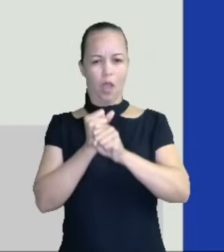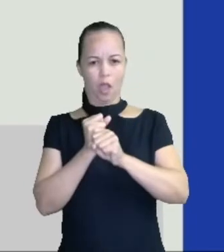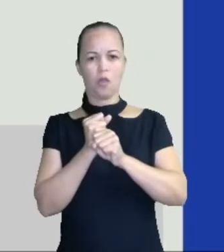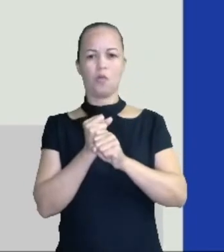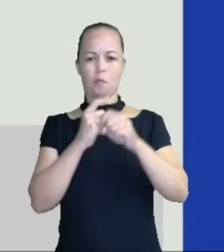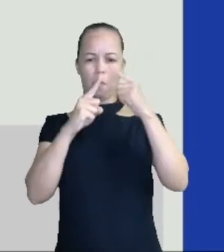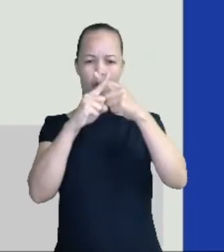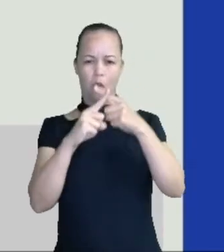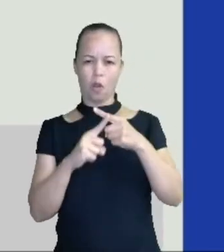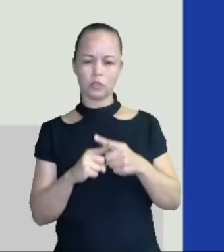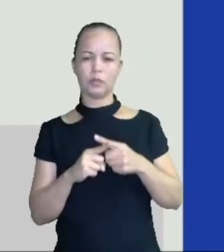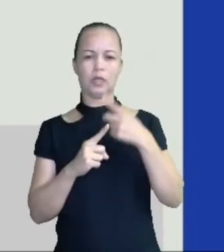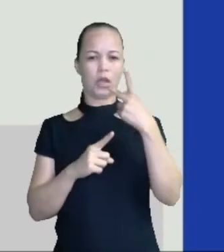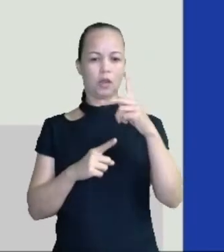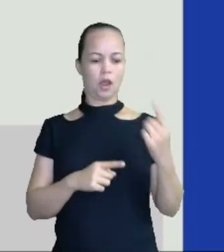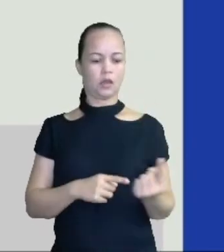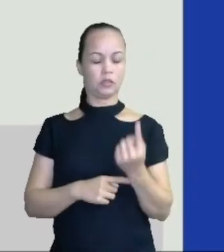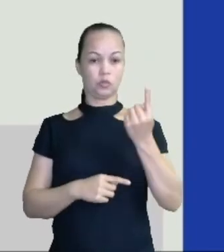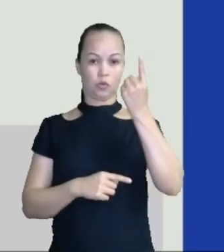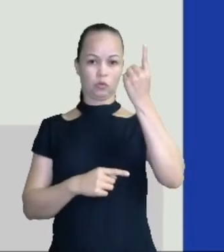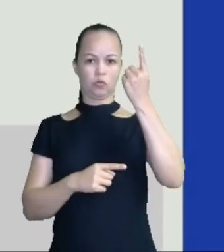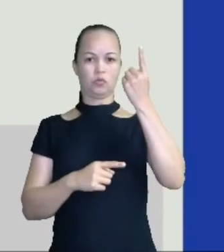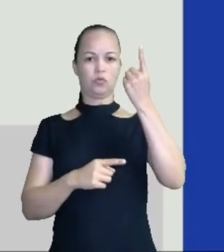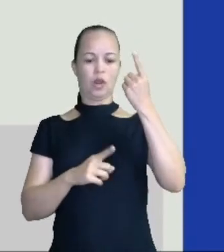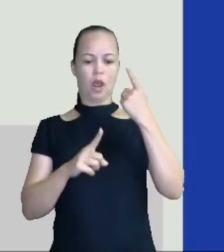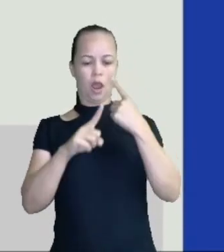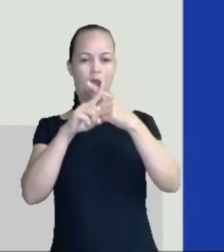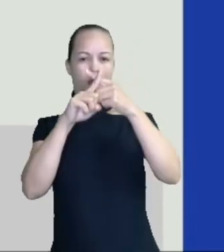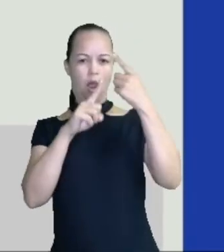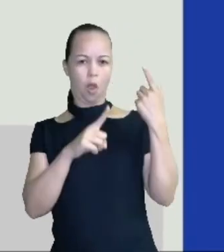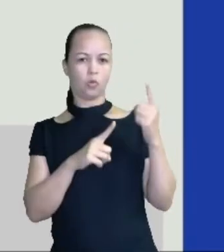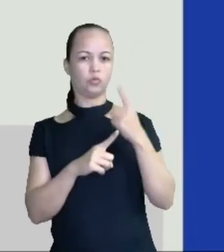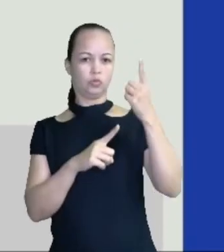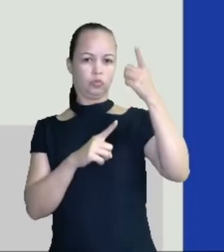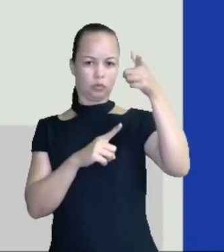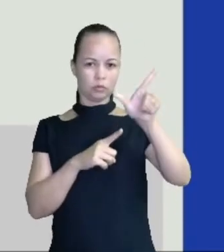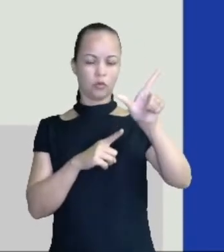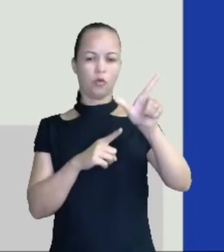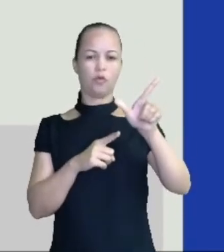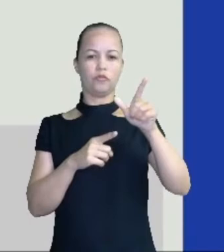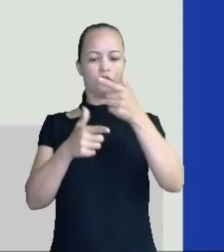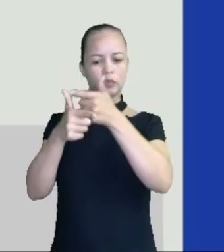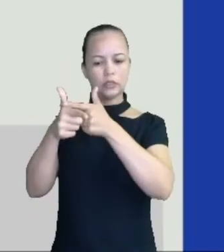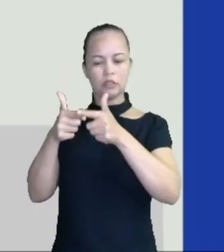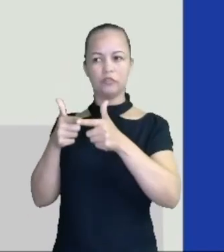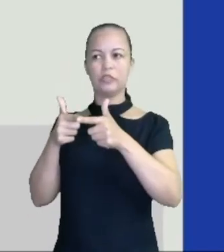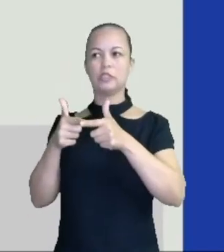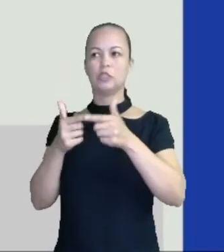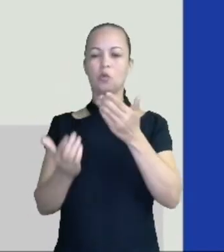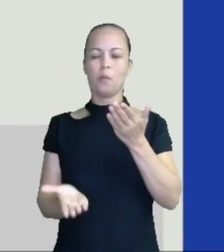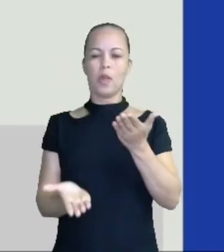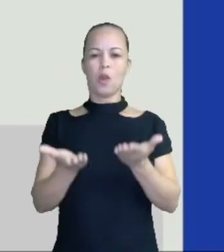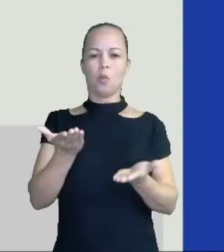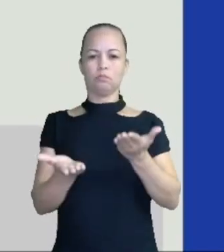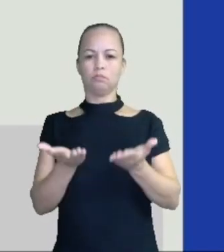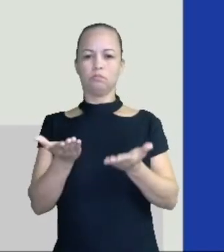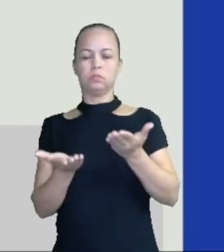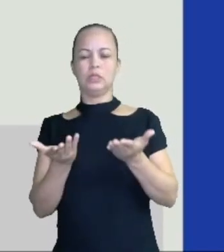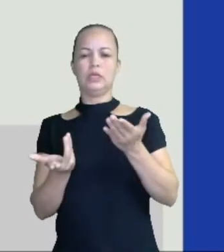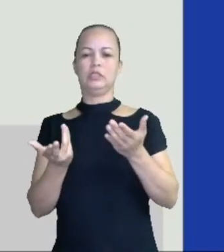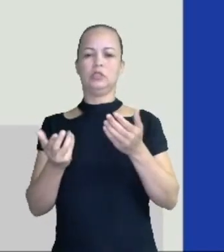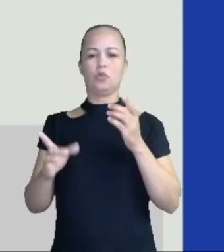aí, multiplicando sua altura pela sua altura e dividindo pelo seu peso, e encontrar um IMC